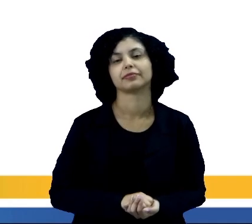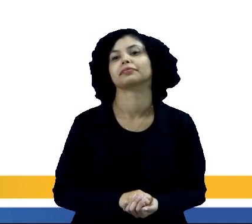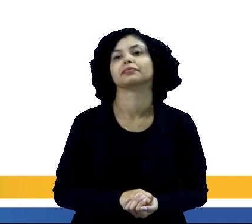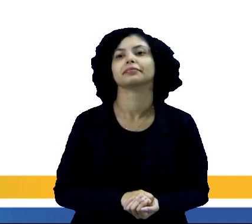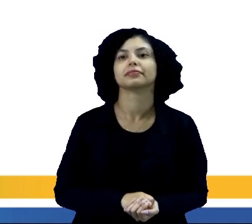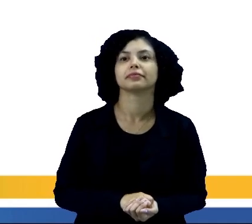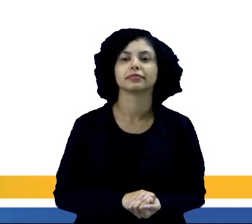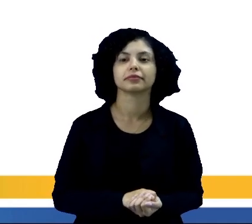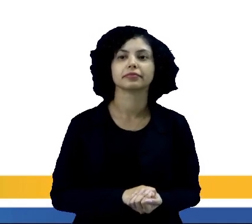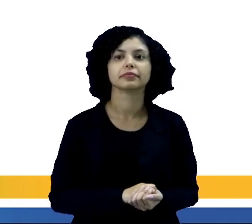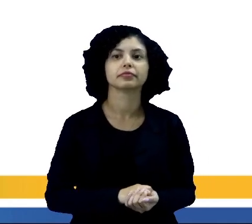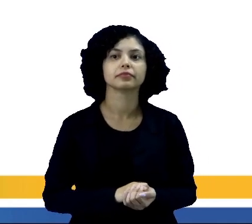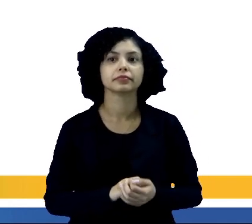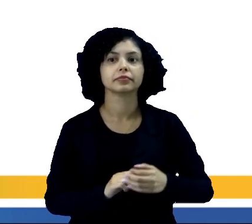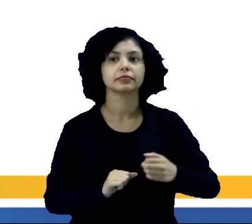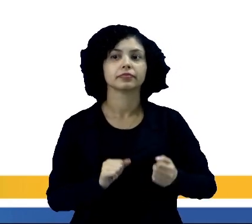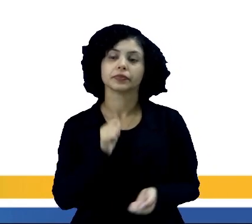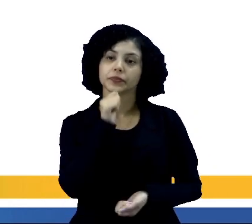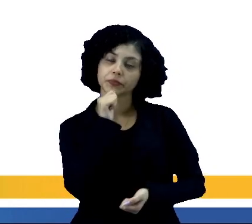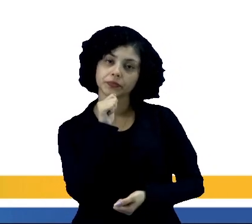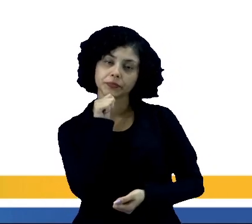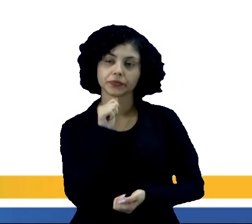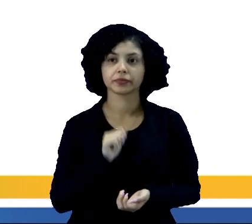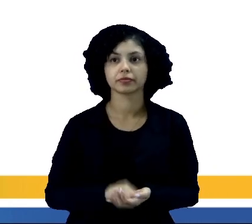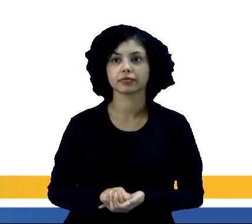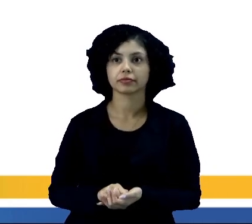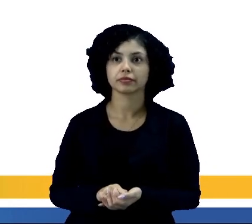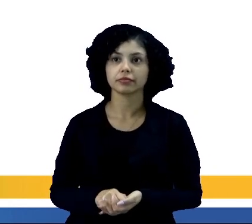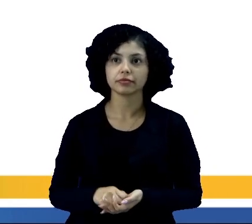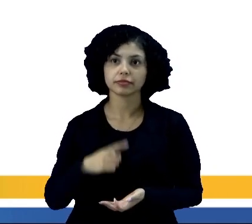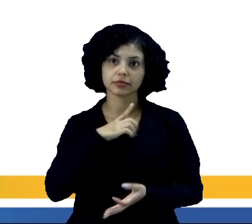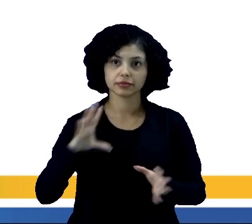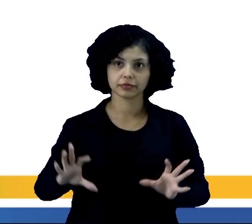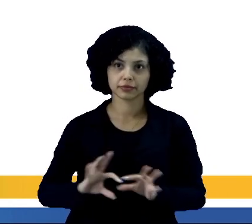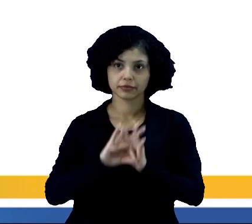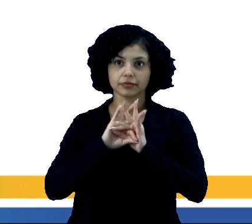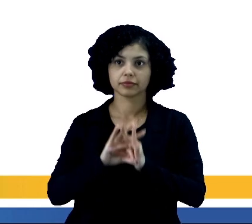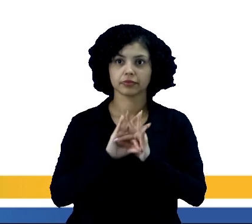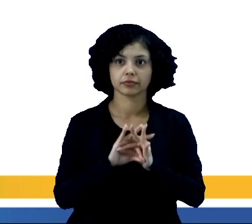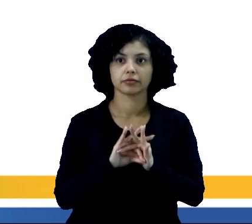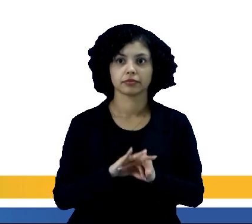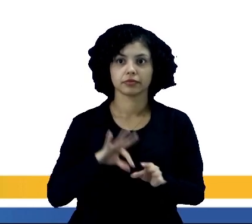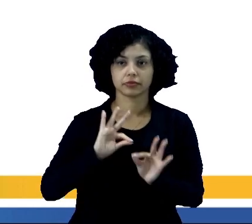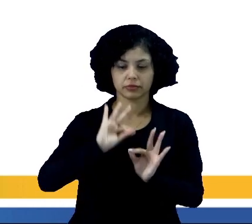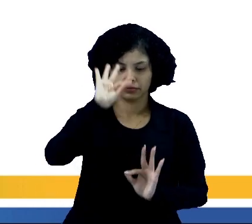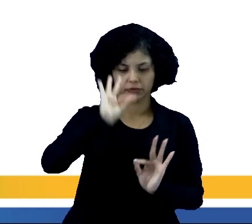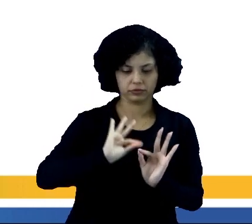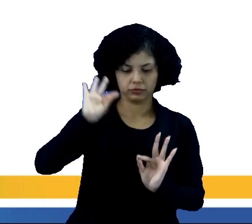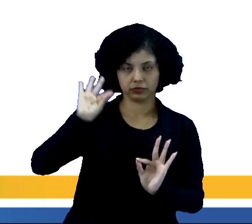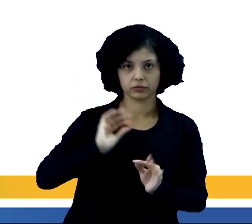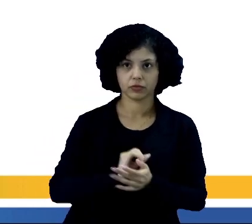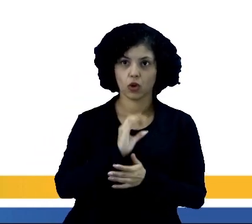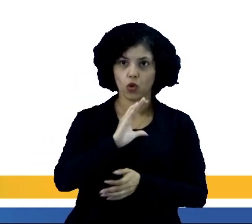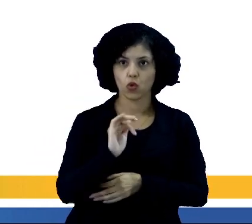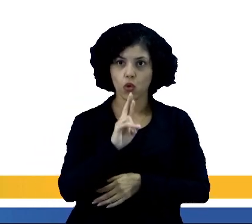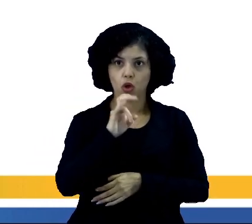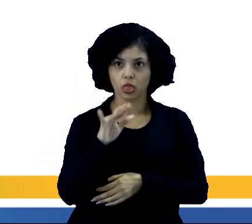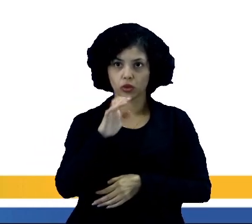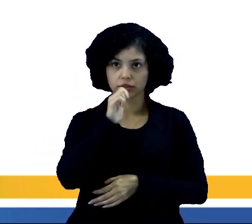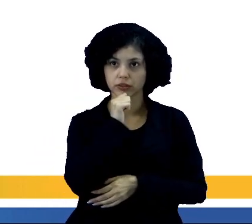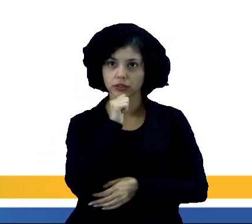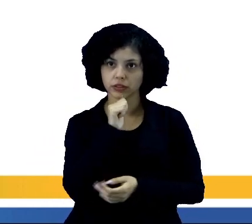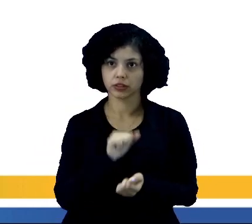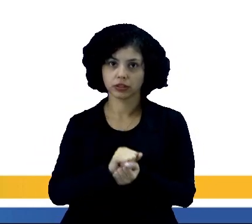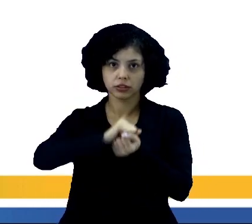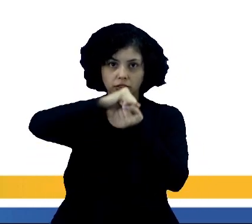que... Avança um pouco. Além das estruturas ósseas, nós temos ligamentos e o sistema articular. Os ligamentos